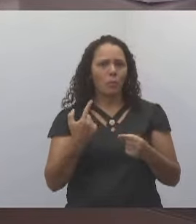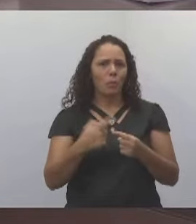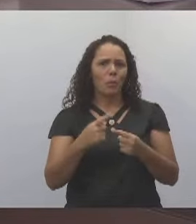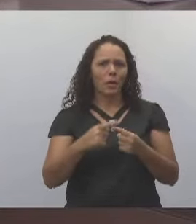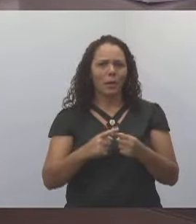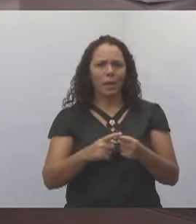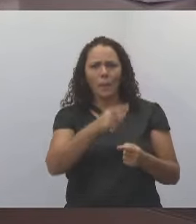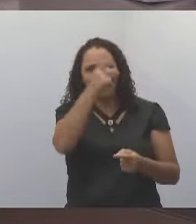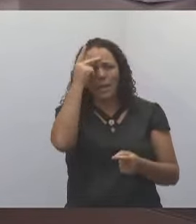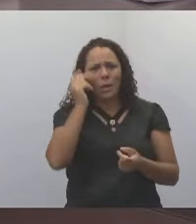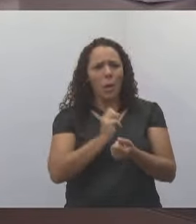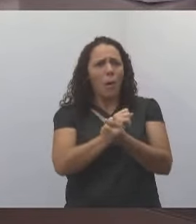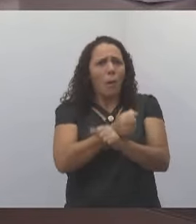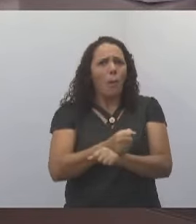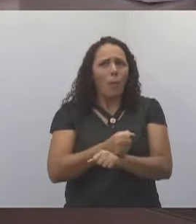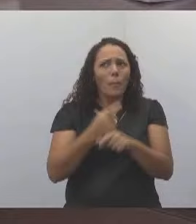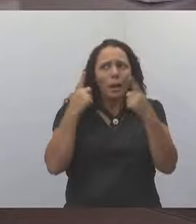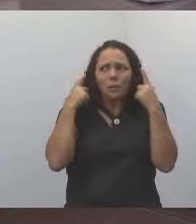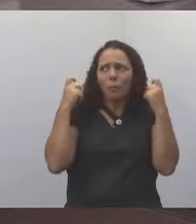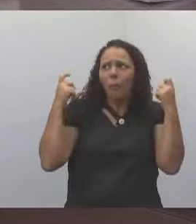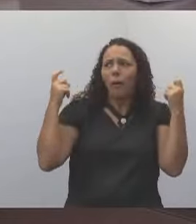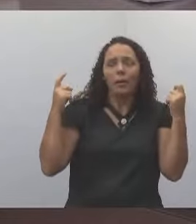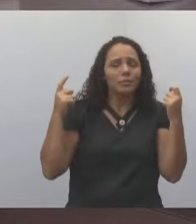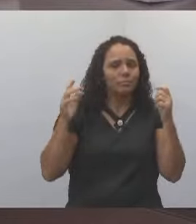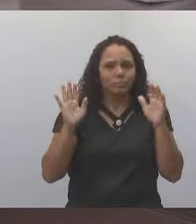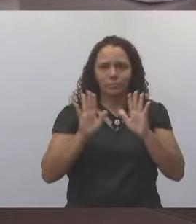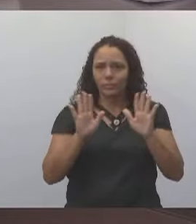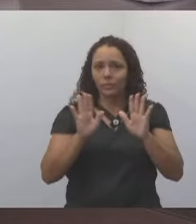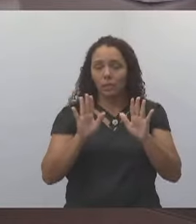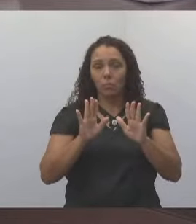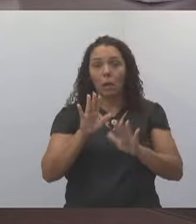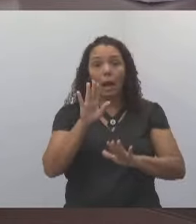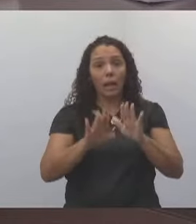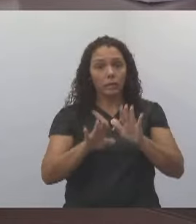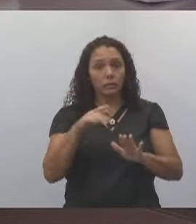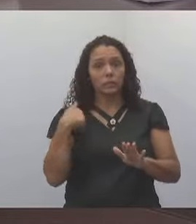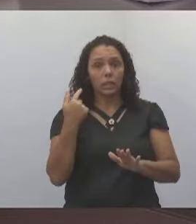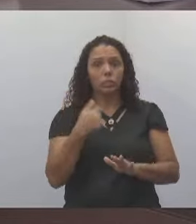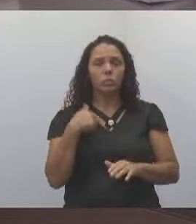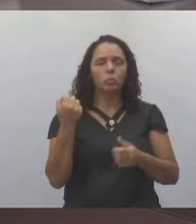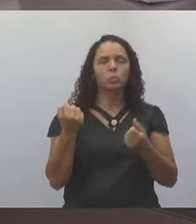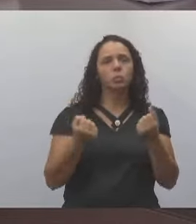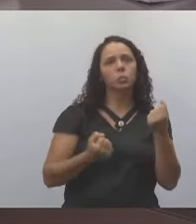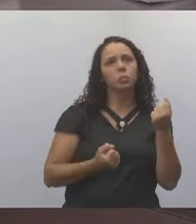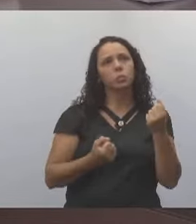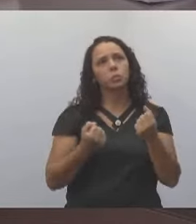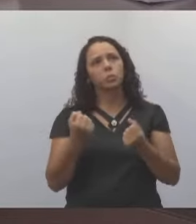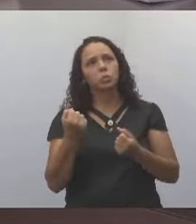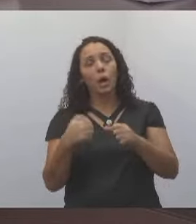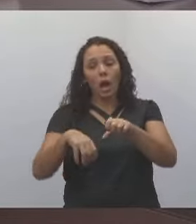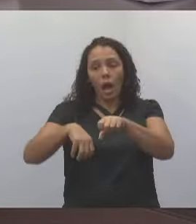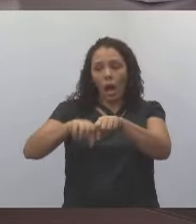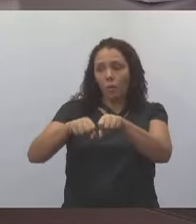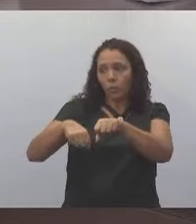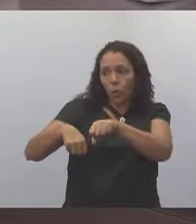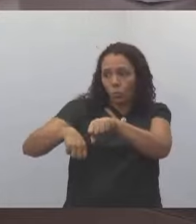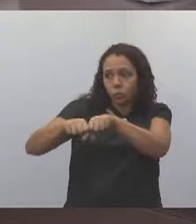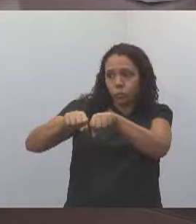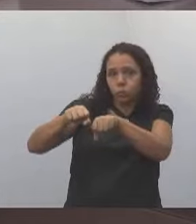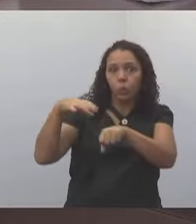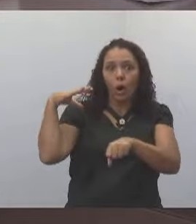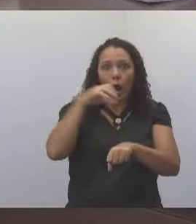moto arrebentando. E, às vezes, a gente está dirigindo e o cara acelera bem na hora que ele passa. Né? A gente leva aquele susto, parece que